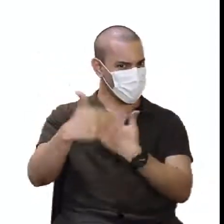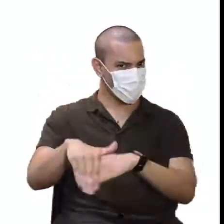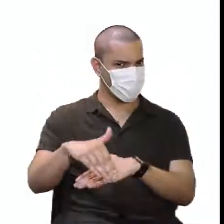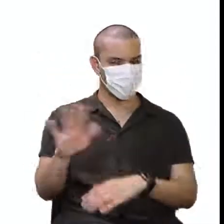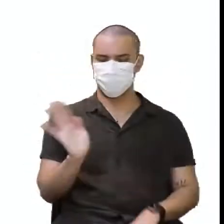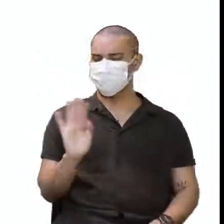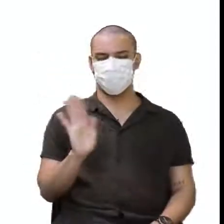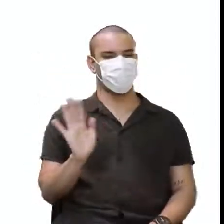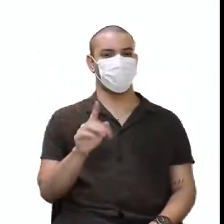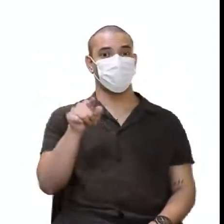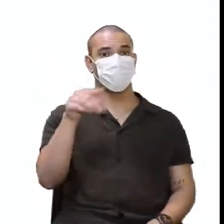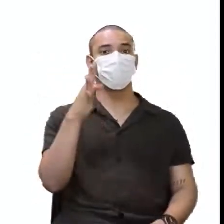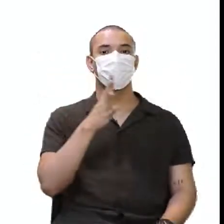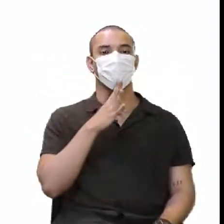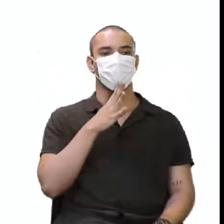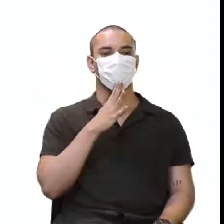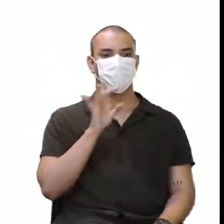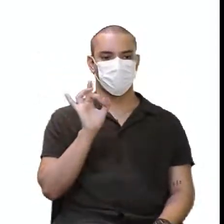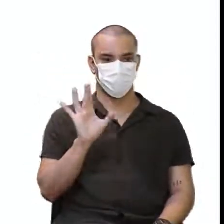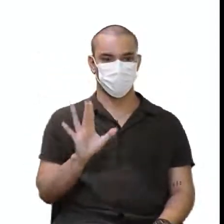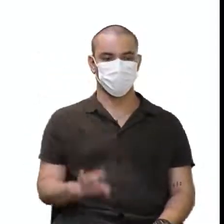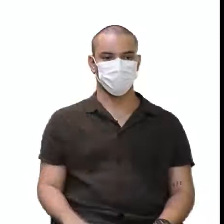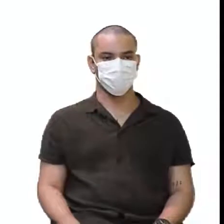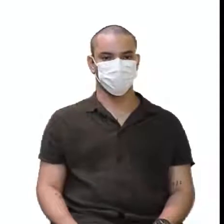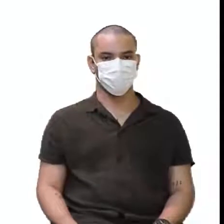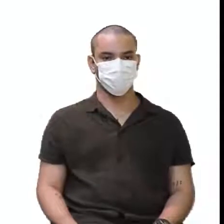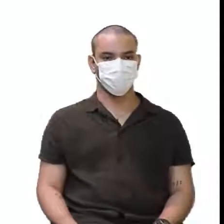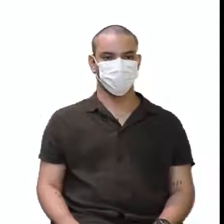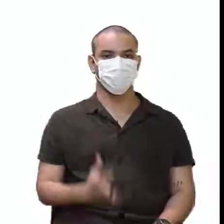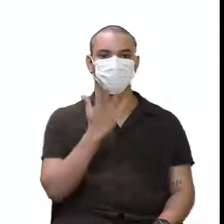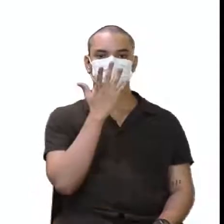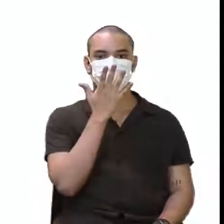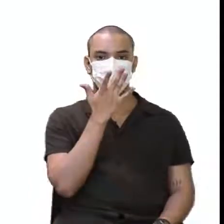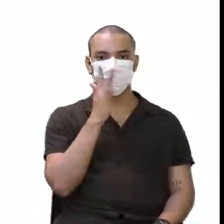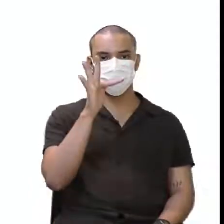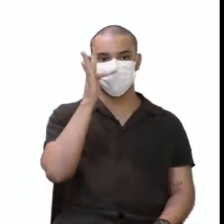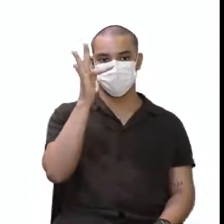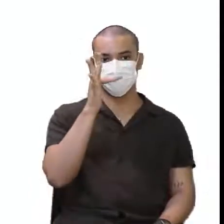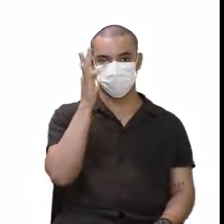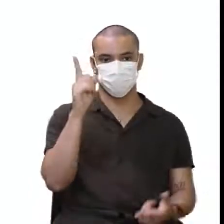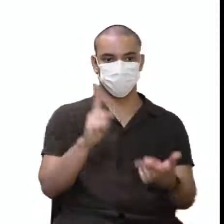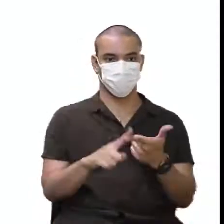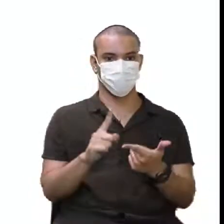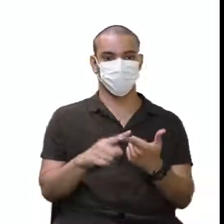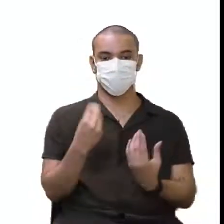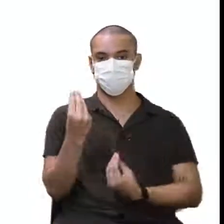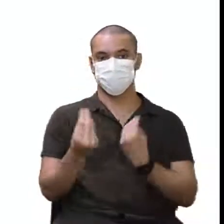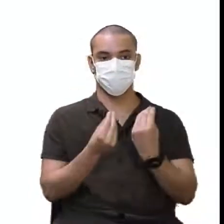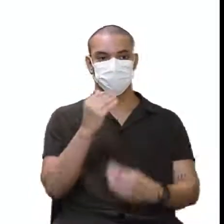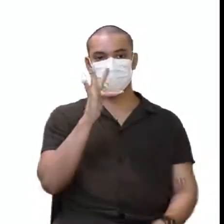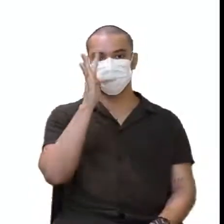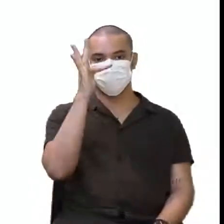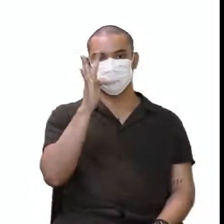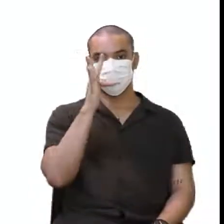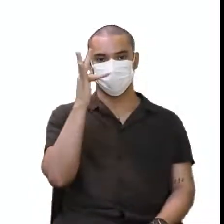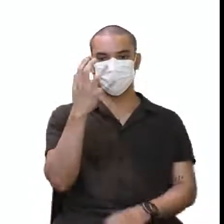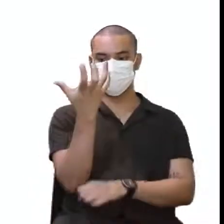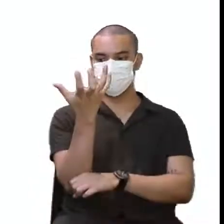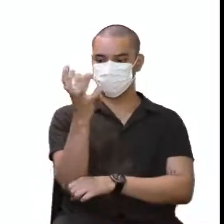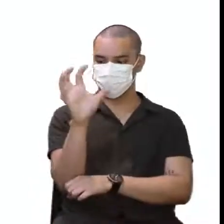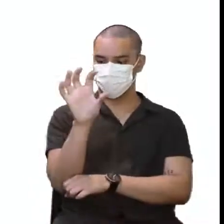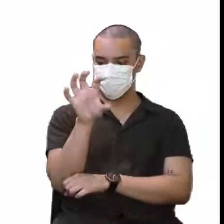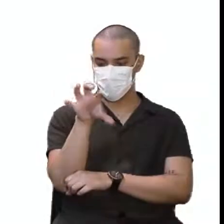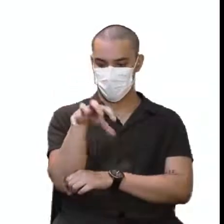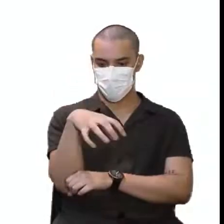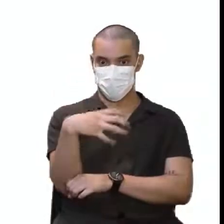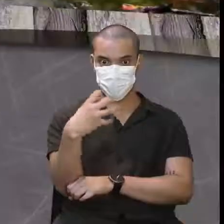né? Para você conhecer. Tá bom? Cor da flor, posição da flor no caule.